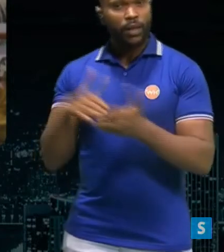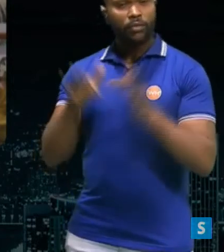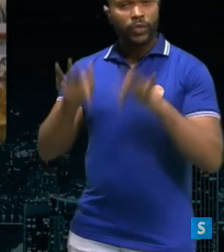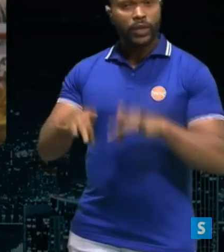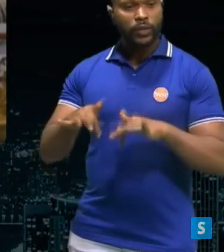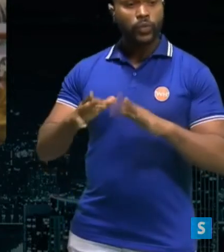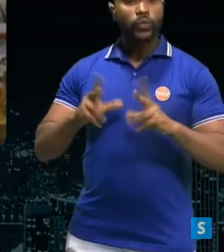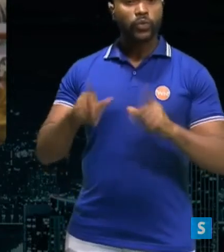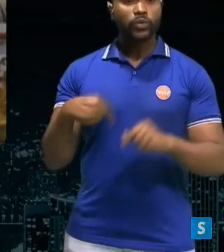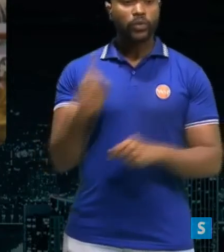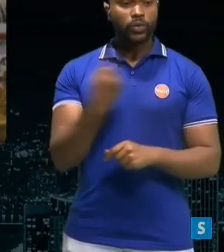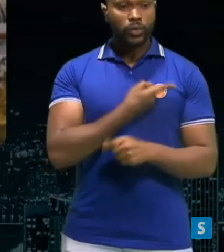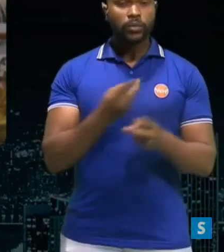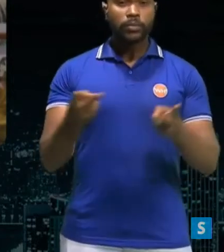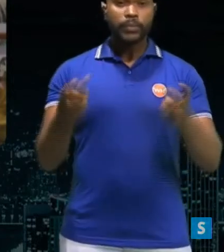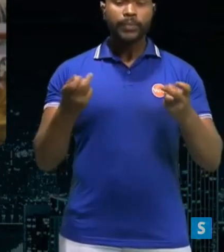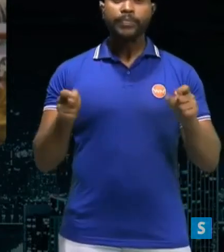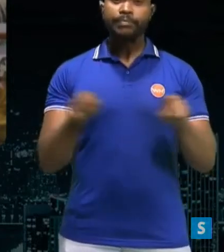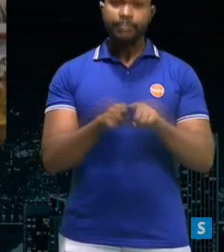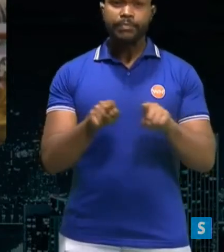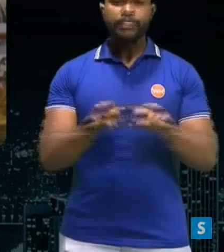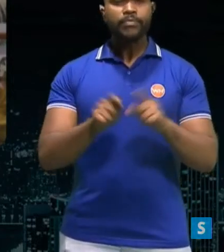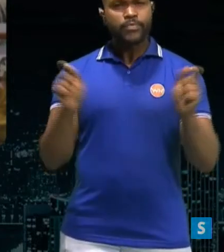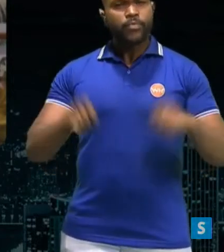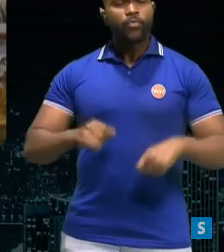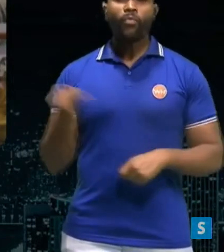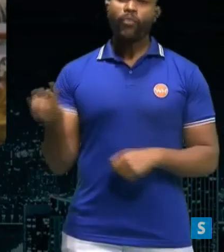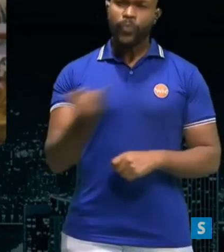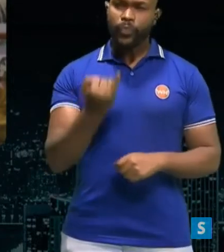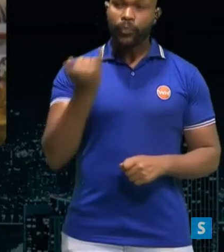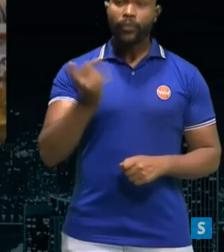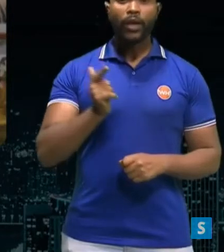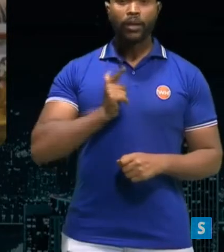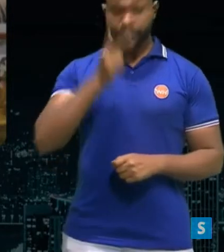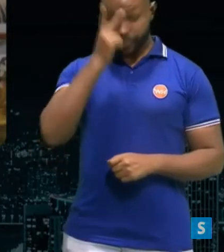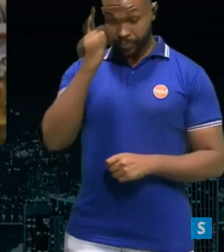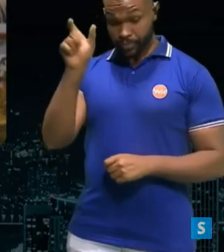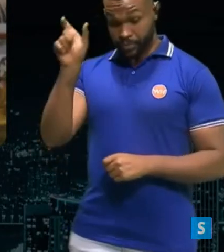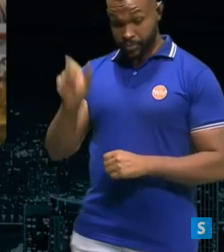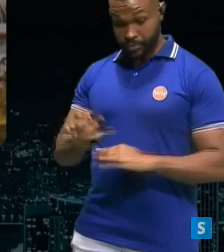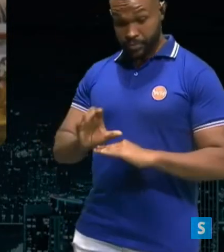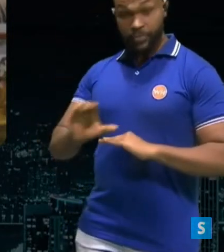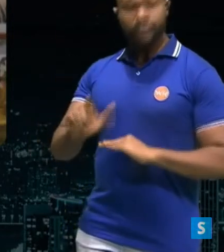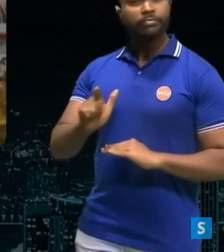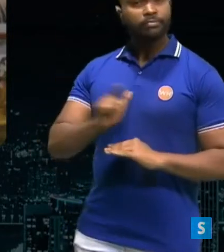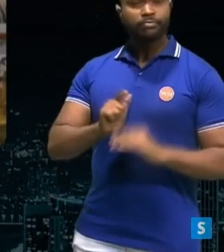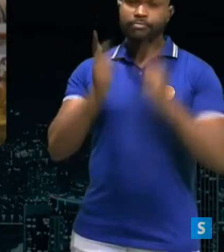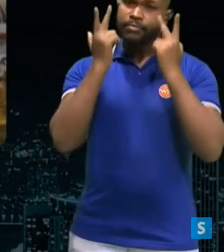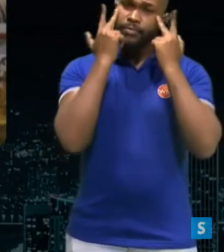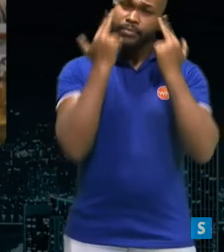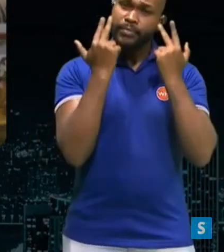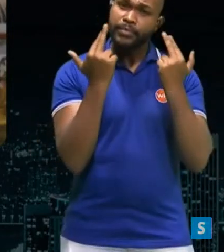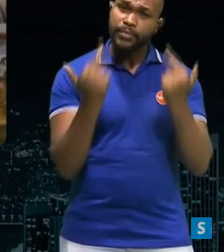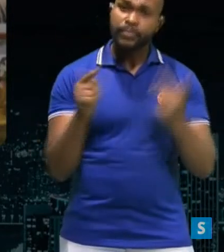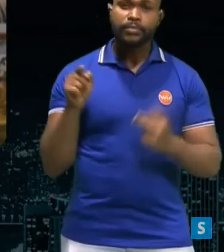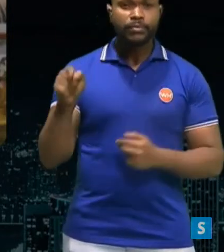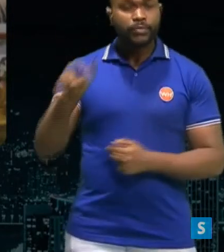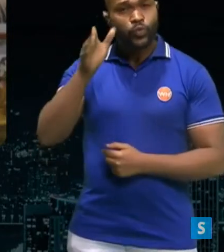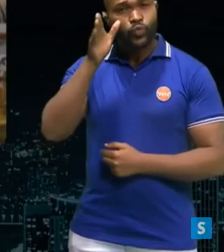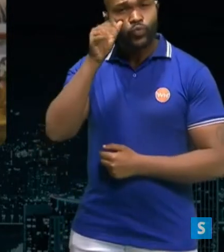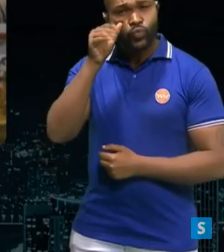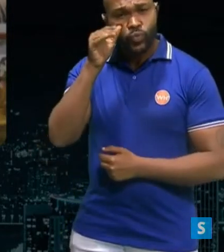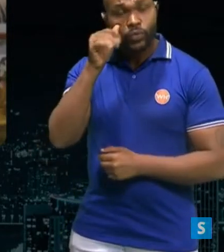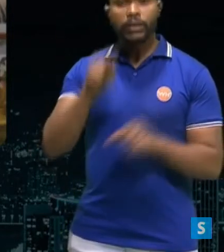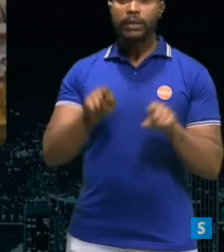o fim de tudo que a gente vê e isso é uma habilidade muito importante para se ter como investidor ele tem isso é muito natural para ele ele é curioso